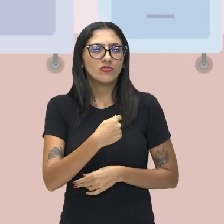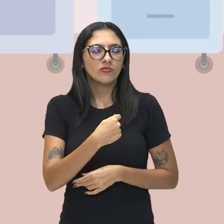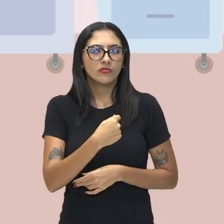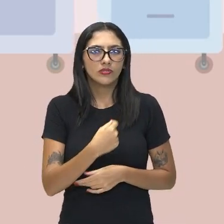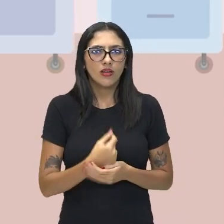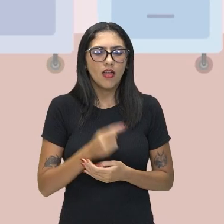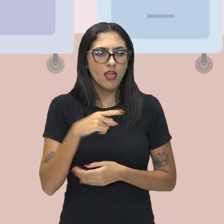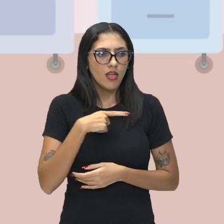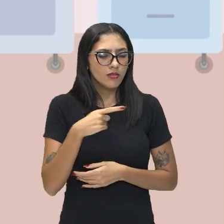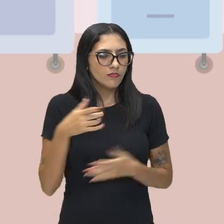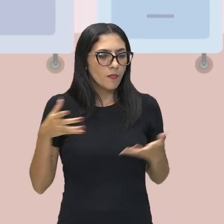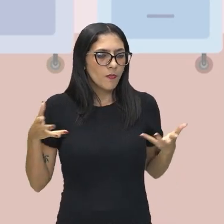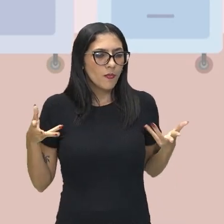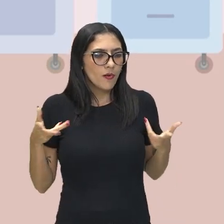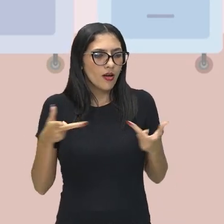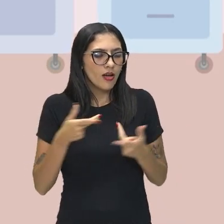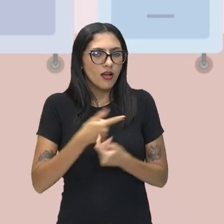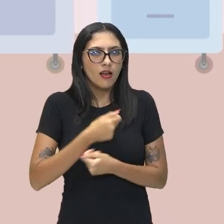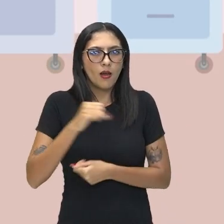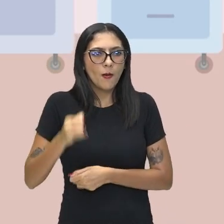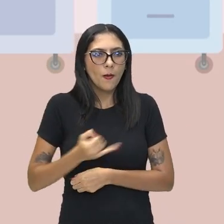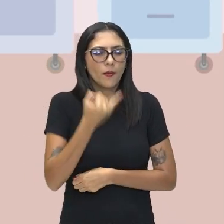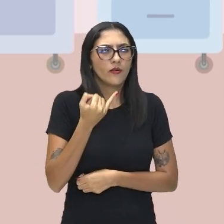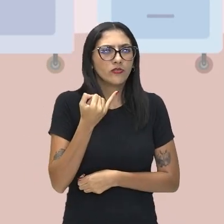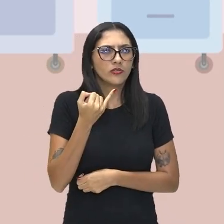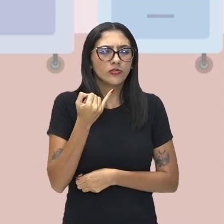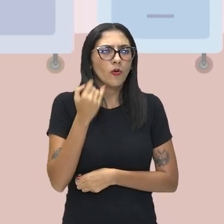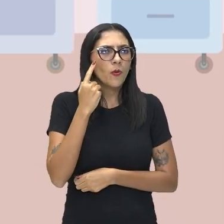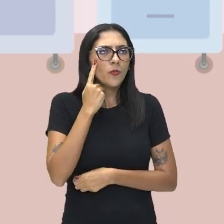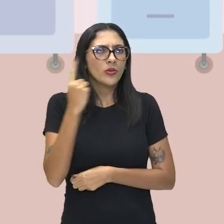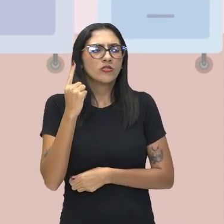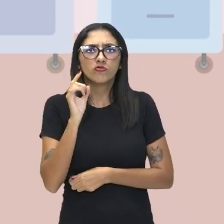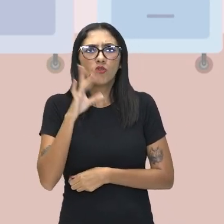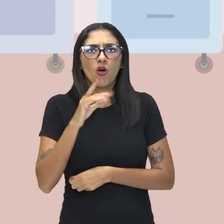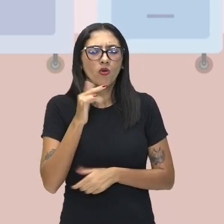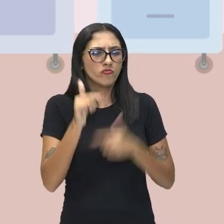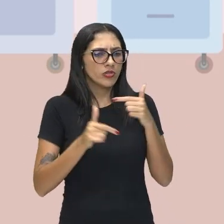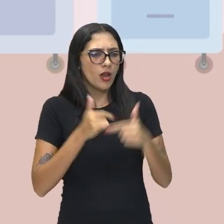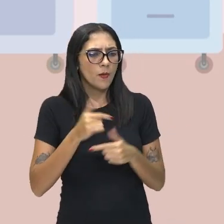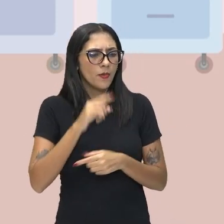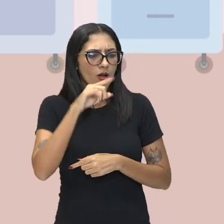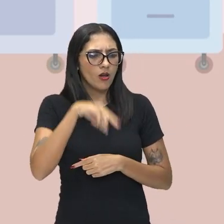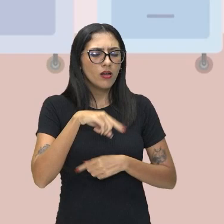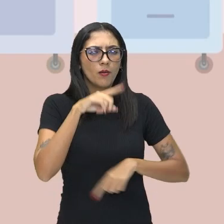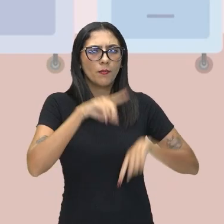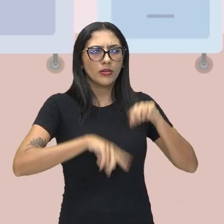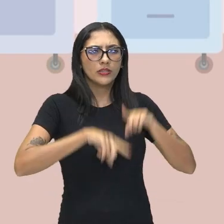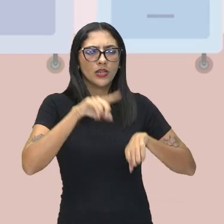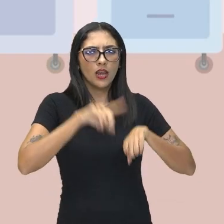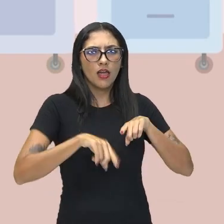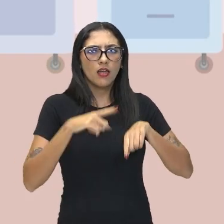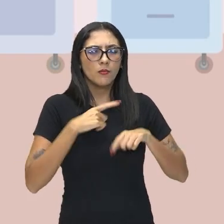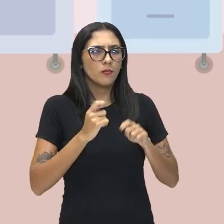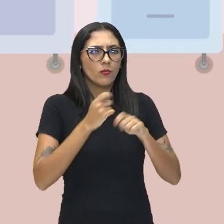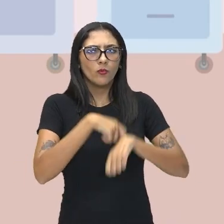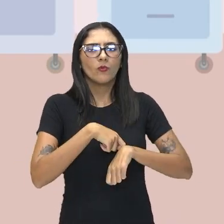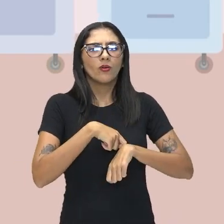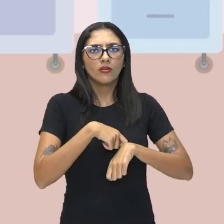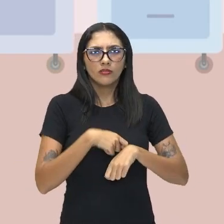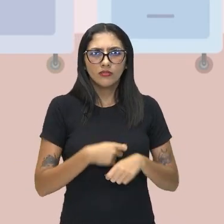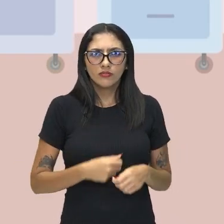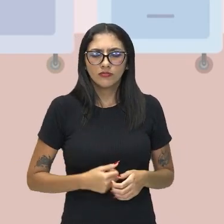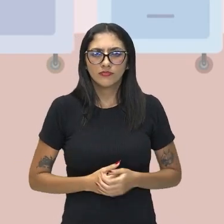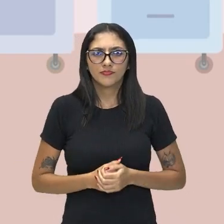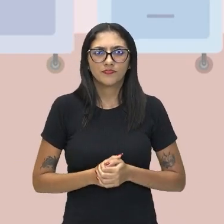do tear. Em nada mais pensou a não ser nas coisas todas que ele poderia lhe dar. Sem